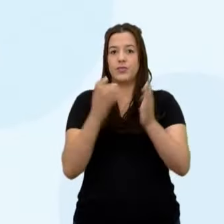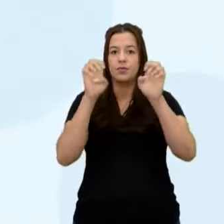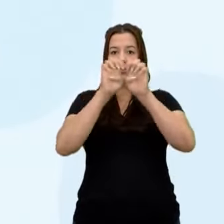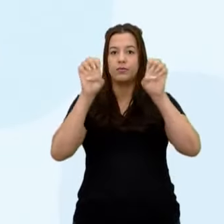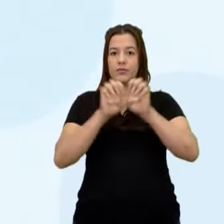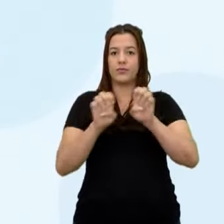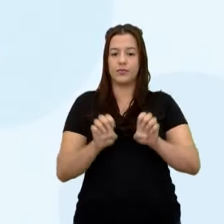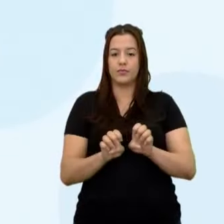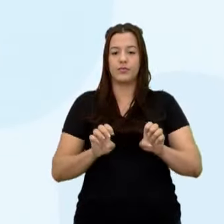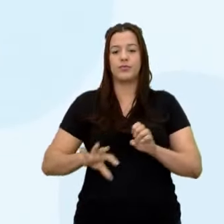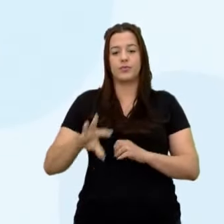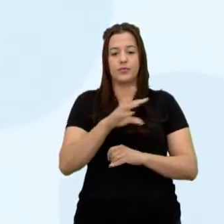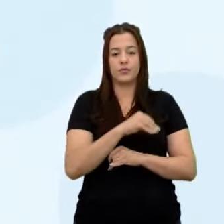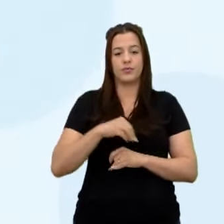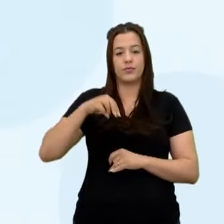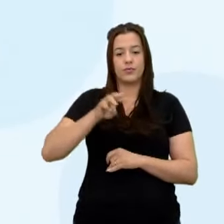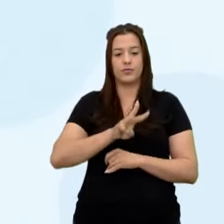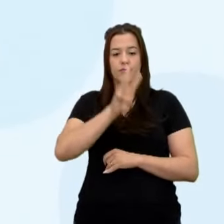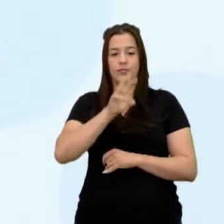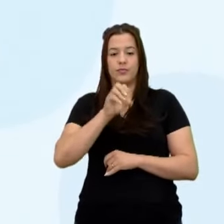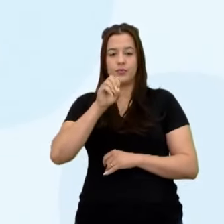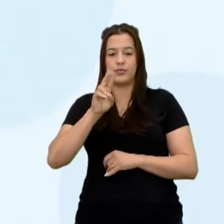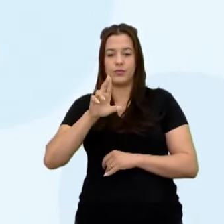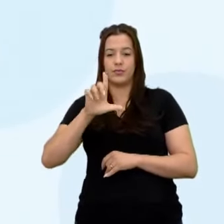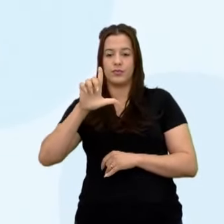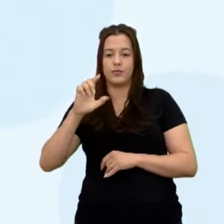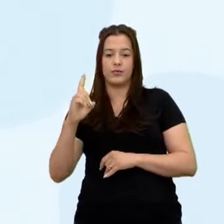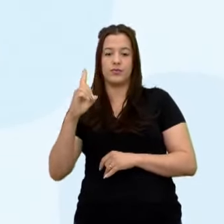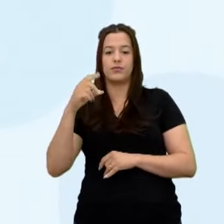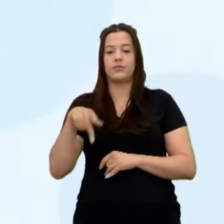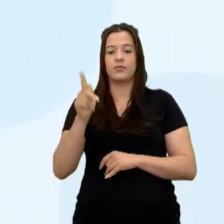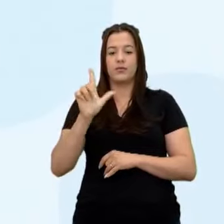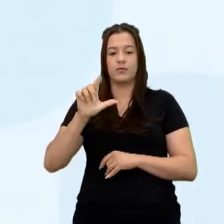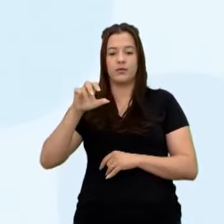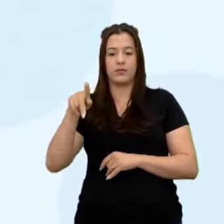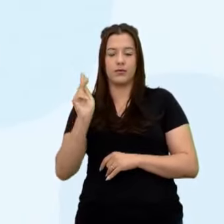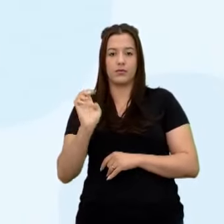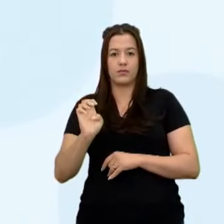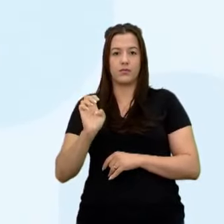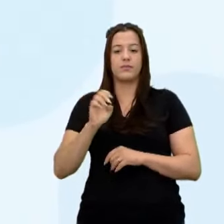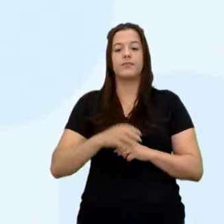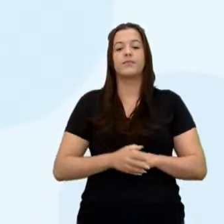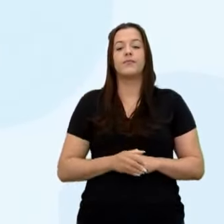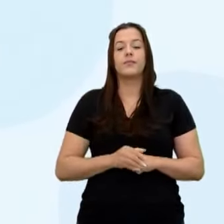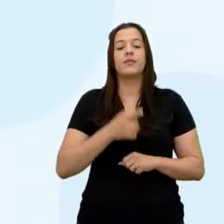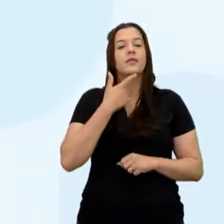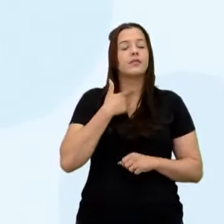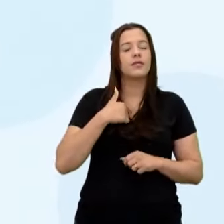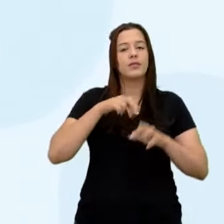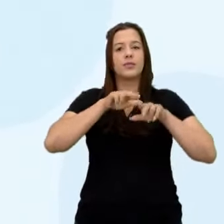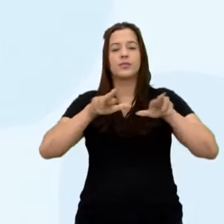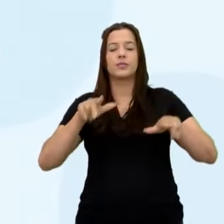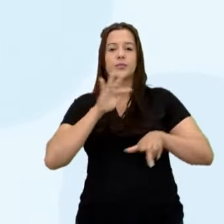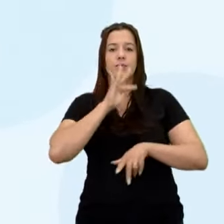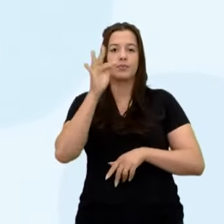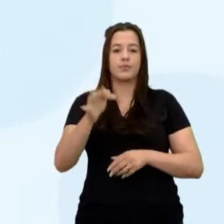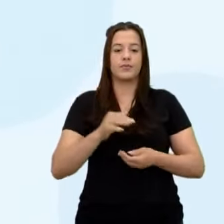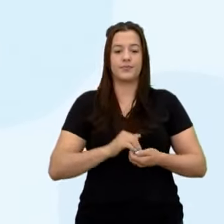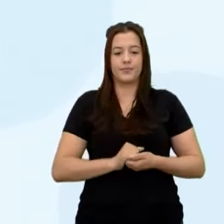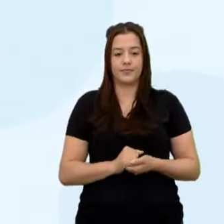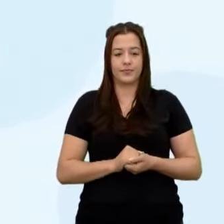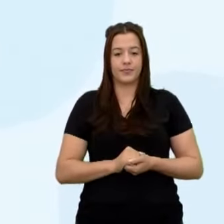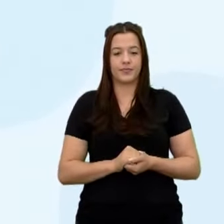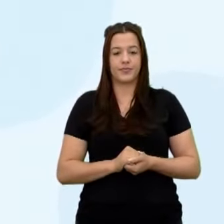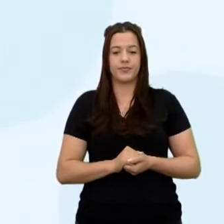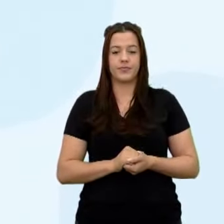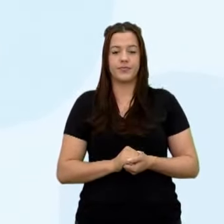do would like to e usamos para expressar desejos para o futuro. Yes, and we discussed the creation